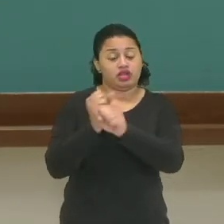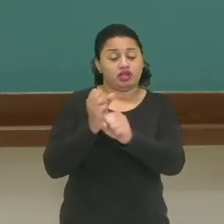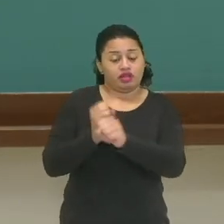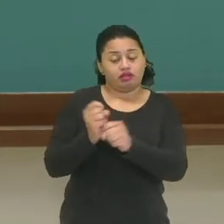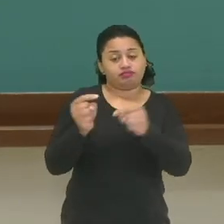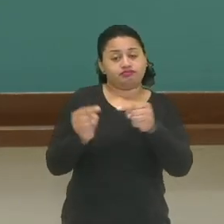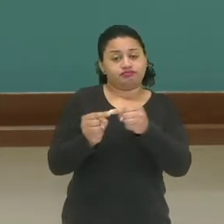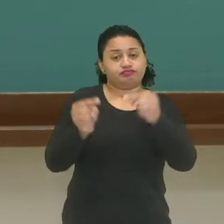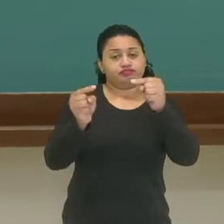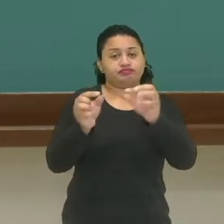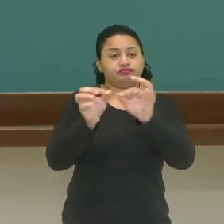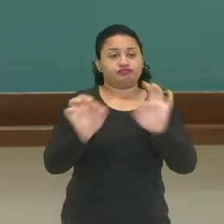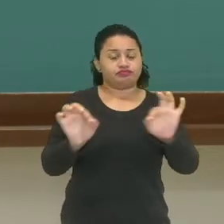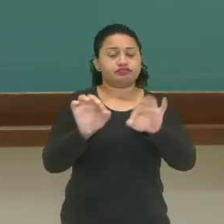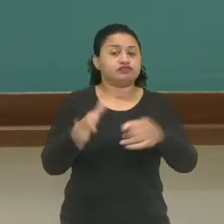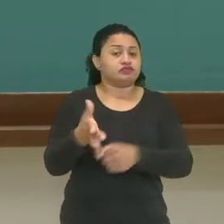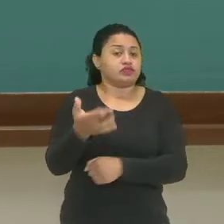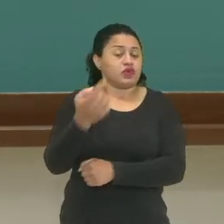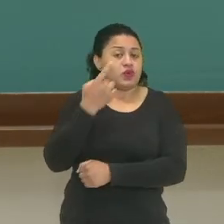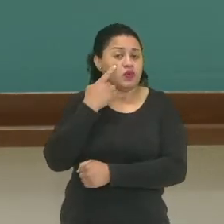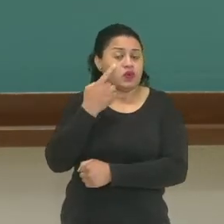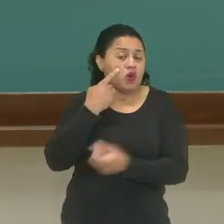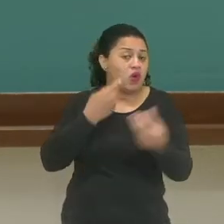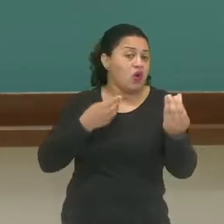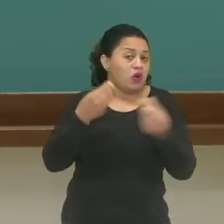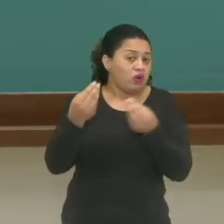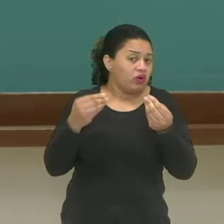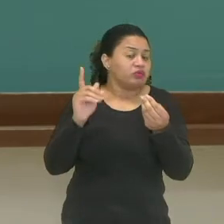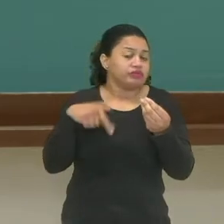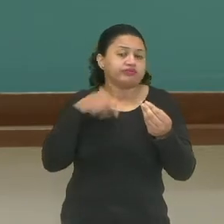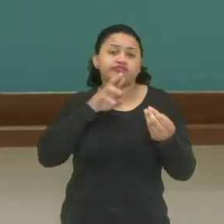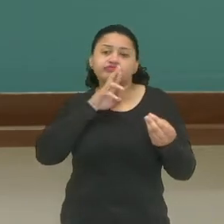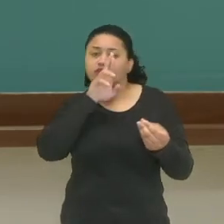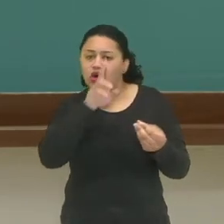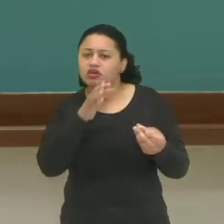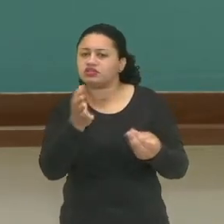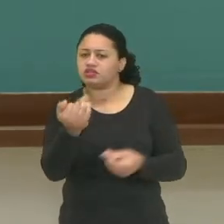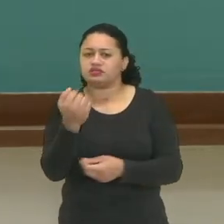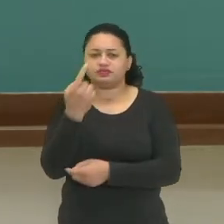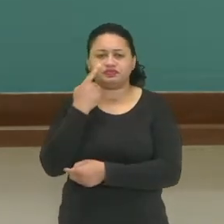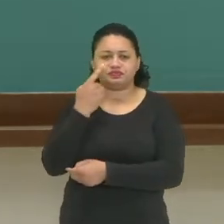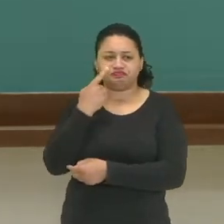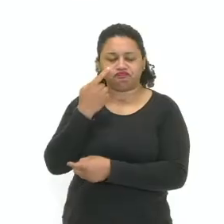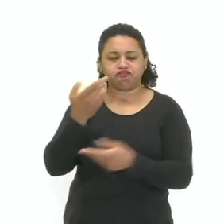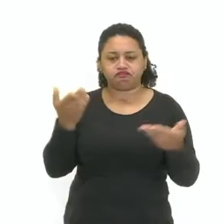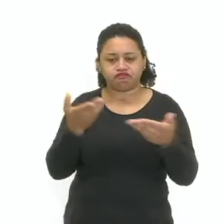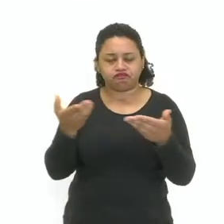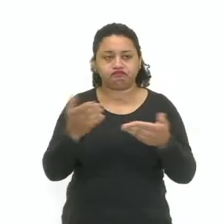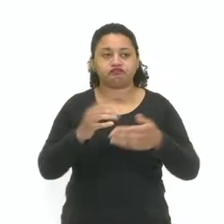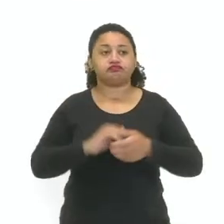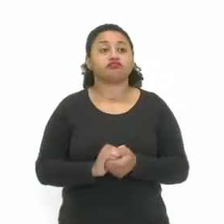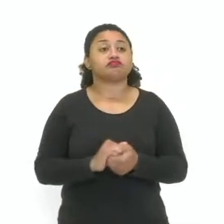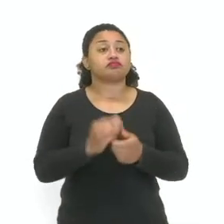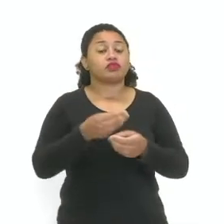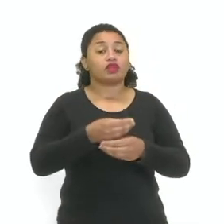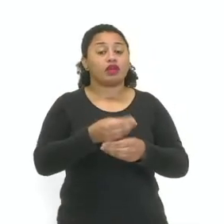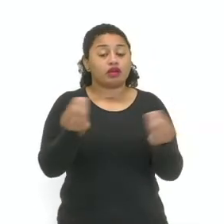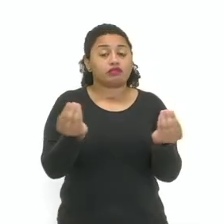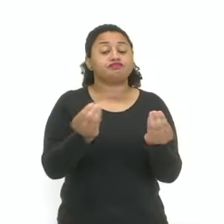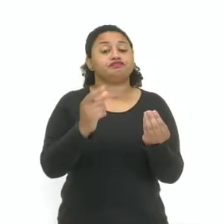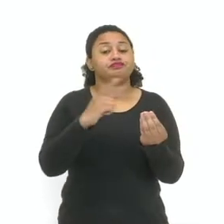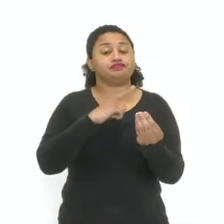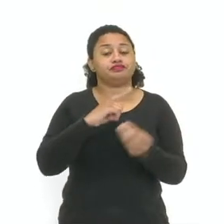combinação simples. Então vamos verificar como que ficou a resolução dele? Acompanhe comigo. Então no baralho, né, lembrando